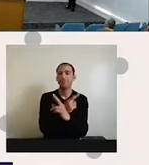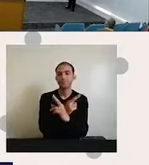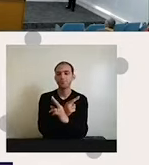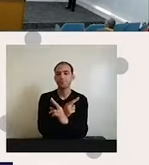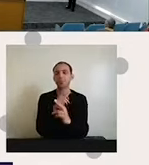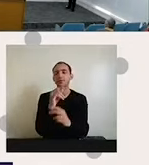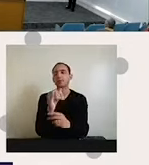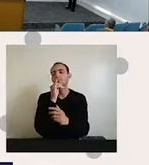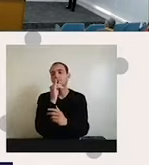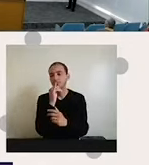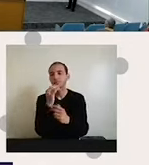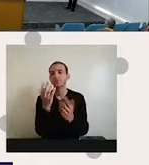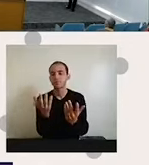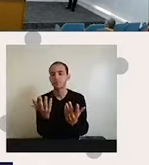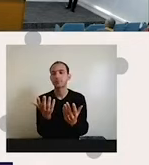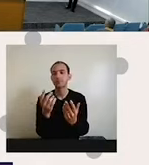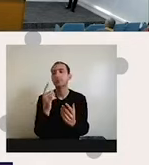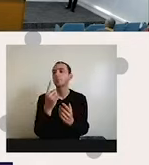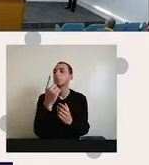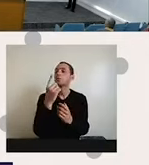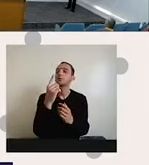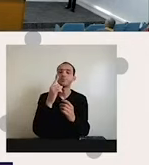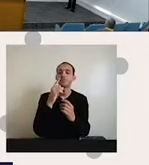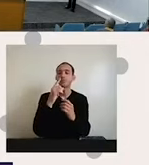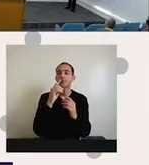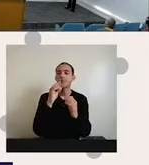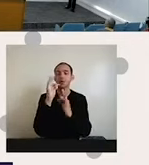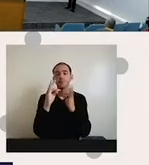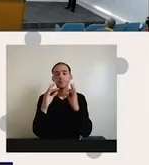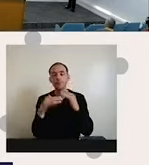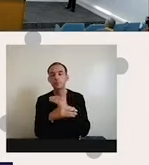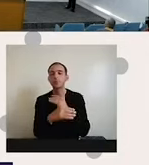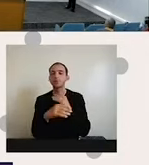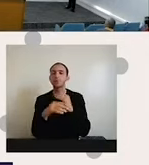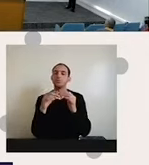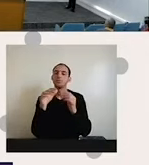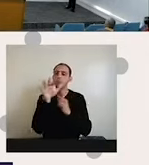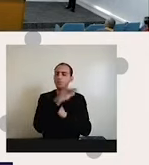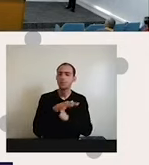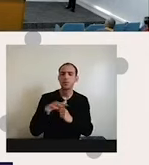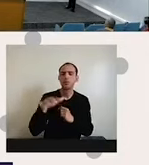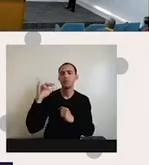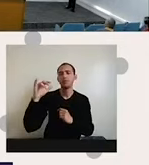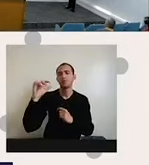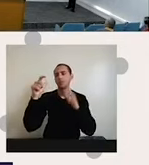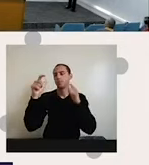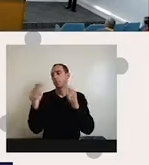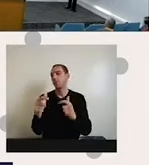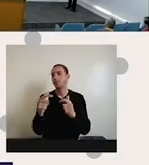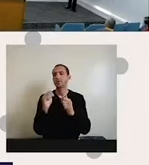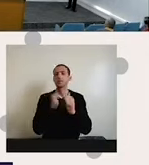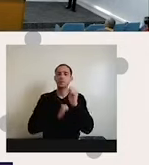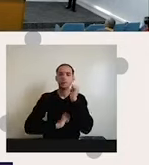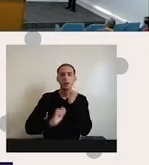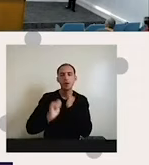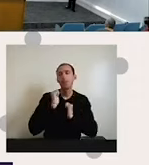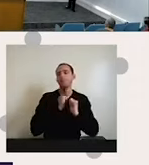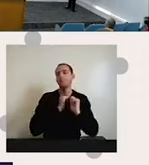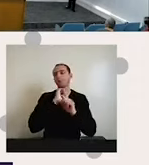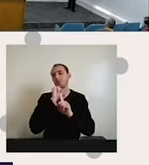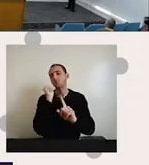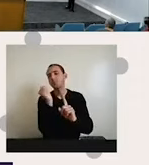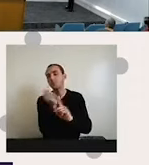generalizada incapacitante não tem relação com o trabalho, porque a lei indica que deveria ser aplicado o NETEP, o Nexo